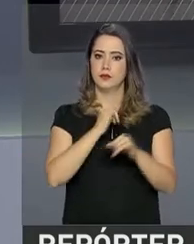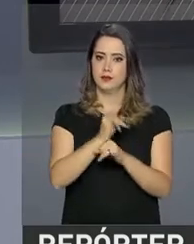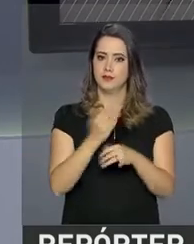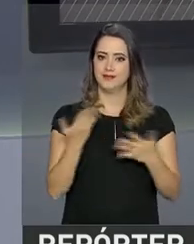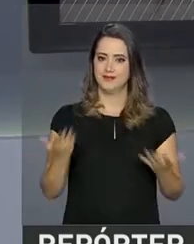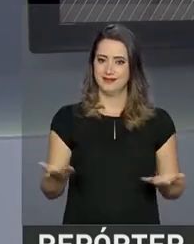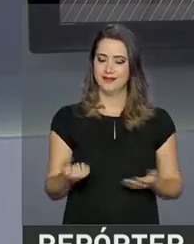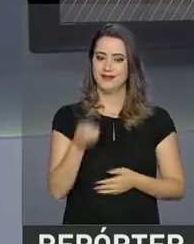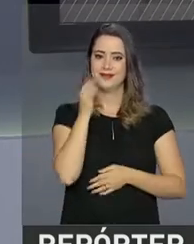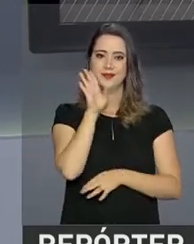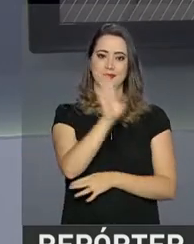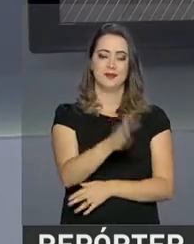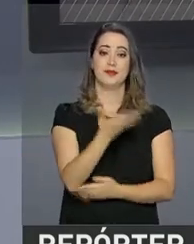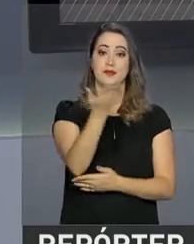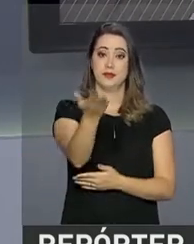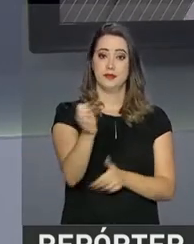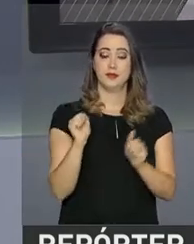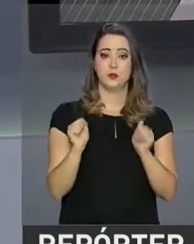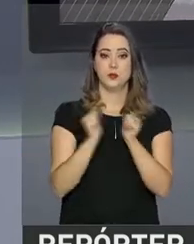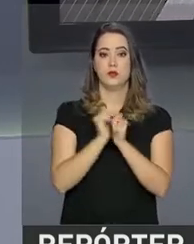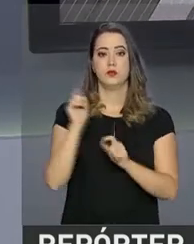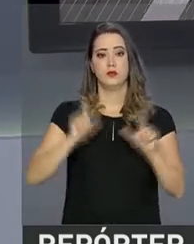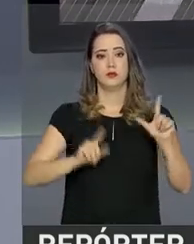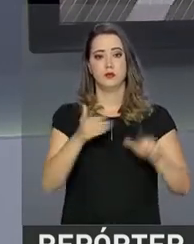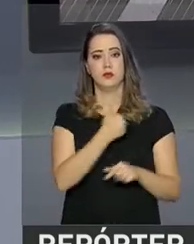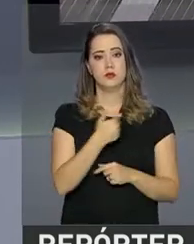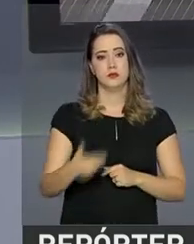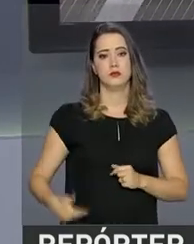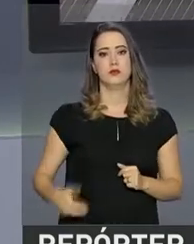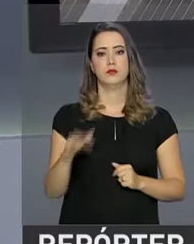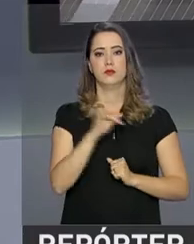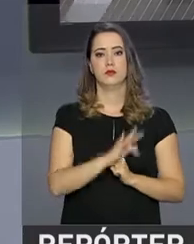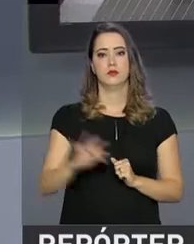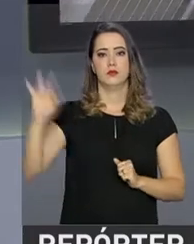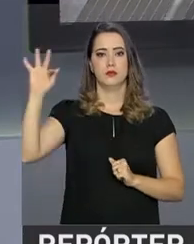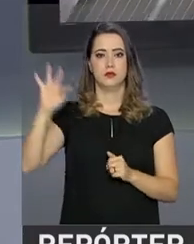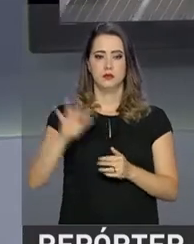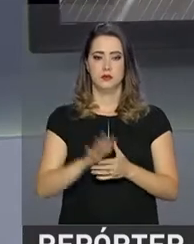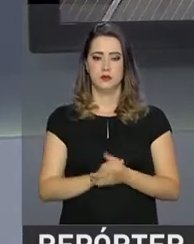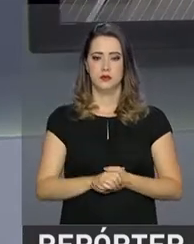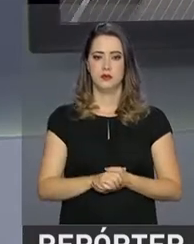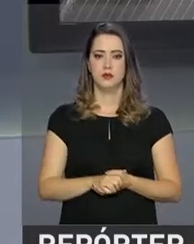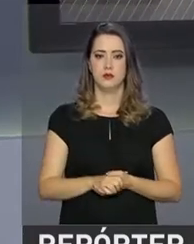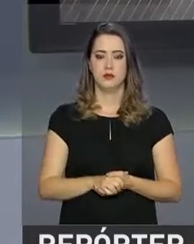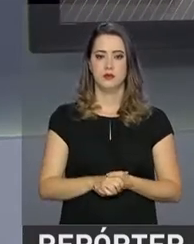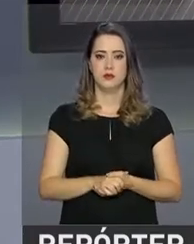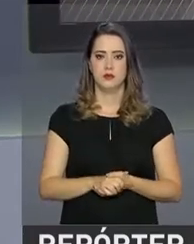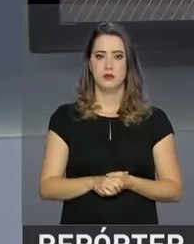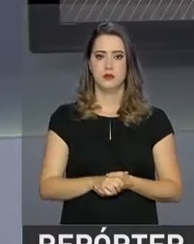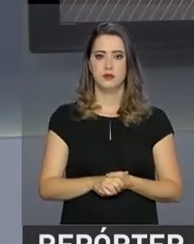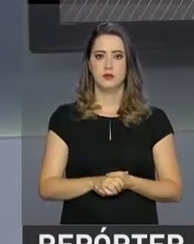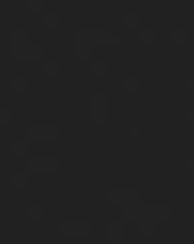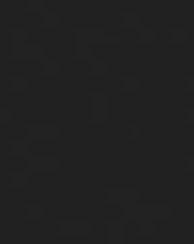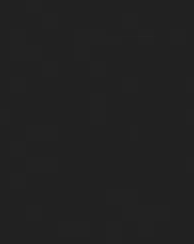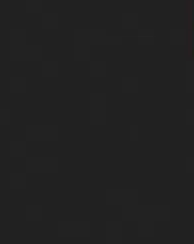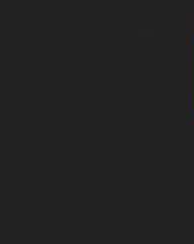na internet uma boa tarde pra você continue com a gente aqui na nbr a tv do governo federal